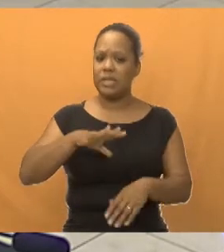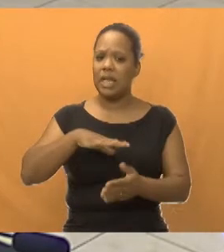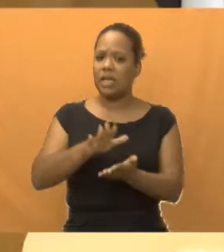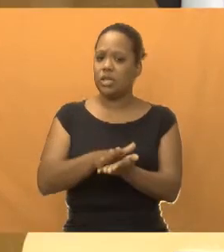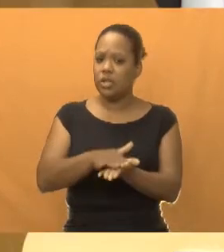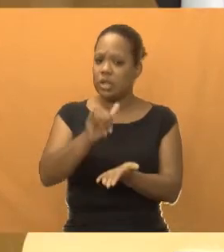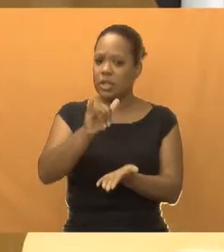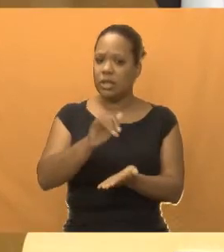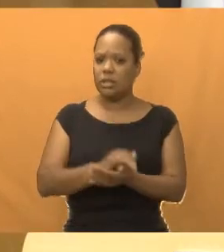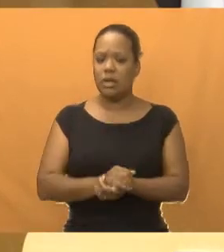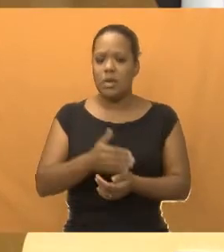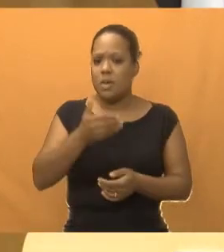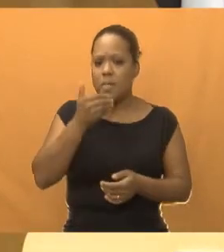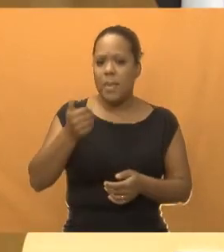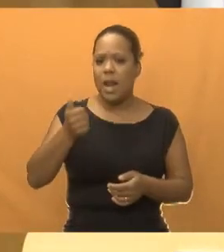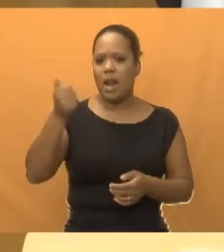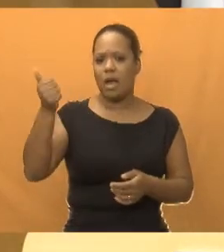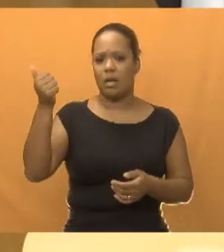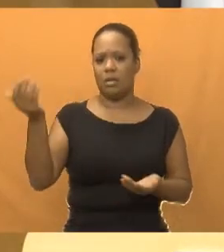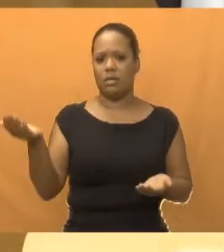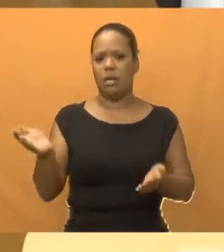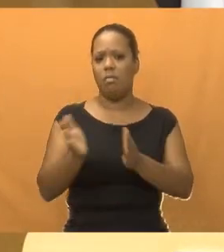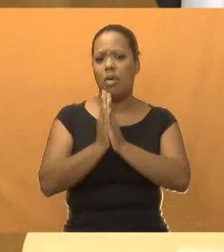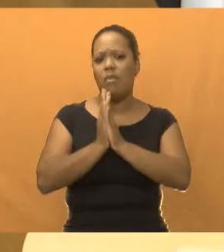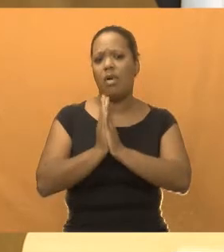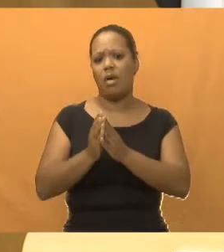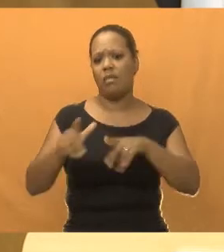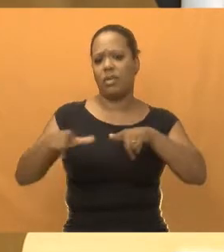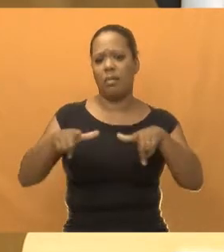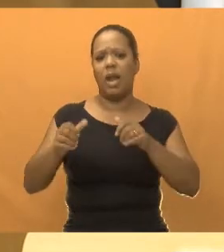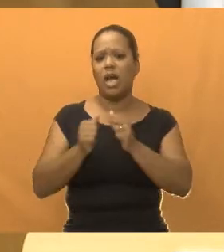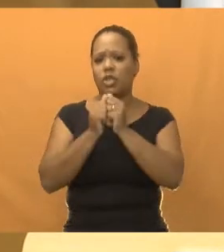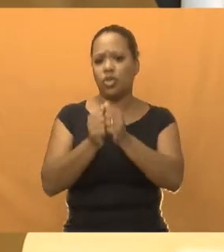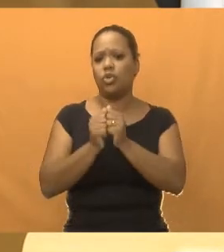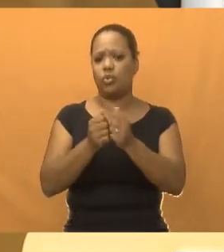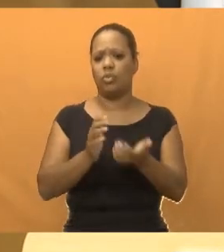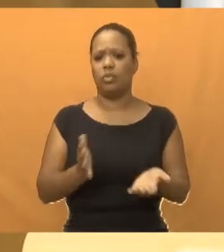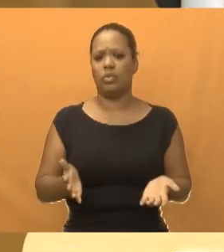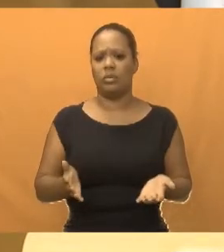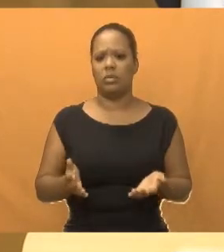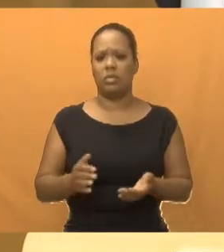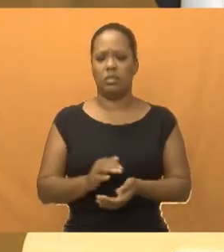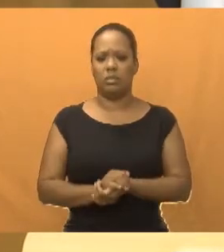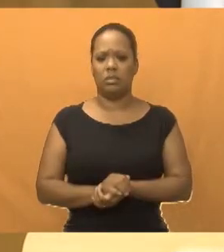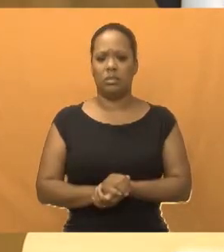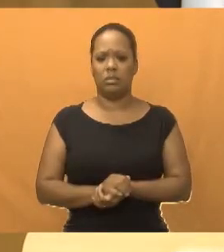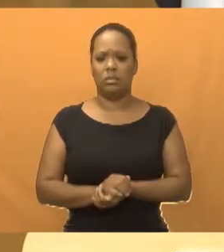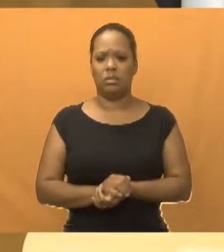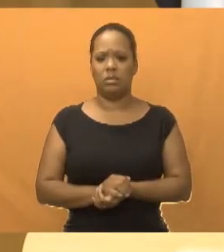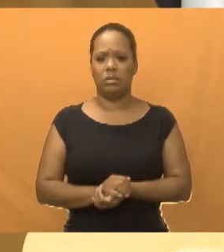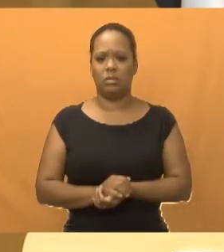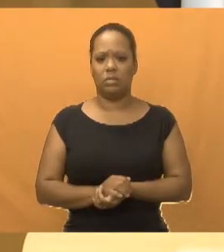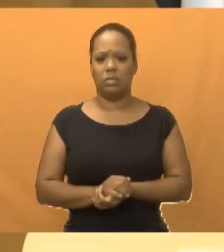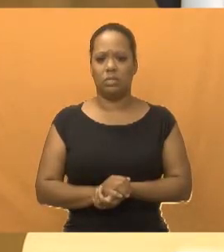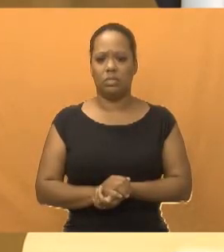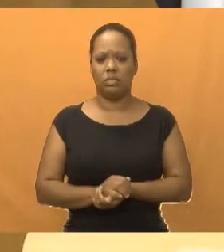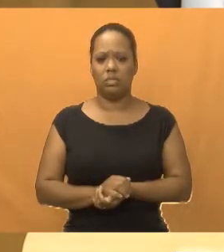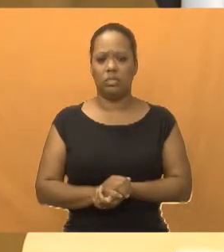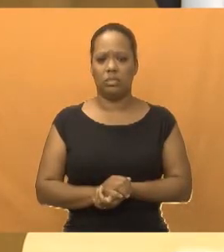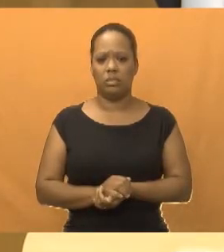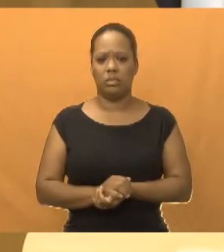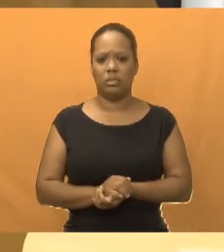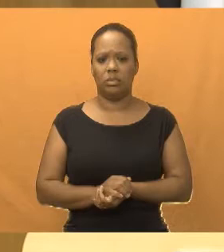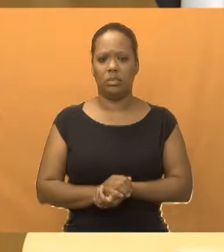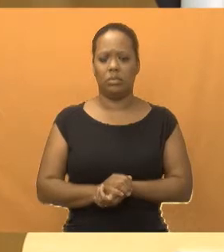cidade. Quanto melhor, gente, pelo amor de Deus, vamos trabalhar junto. Agora fica aquele disse não me disse, sabe? Isso é coisa